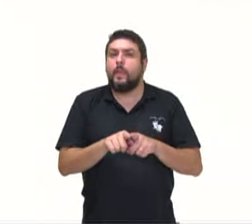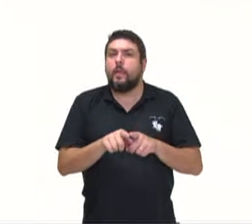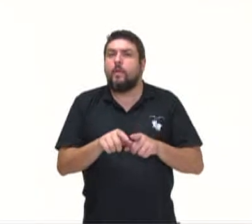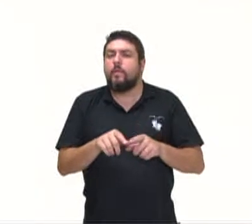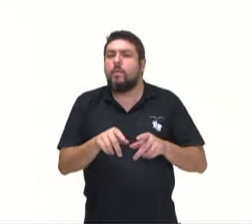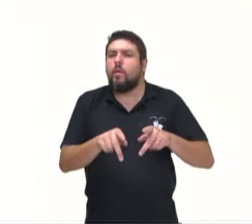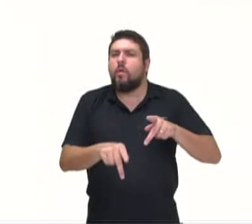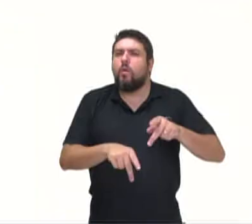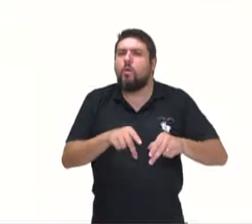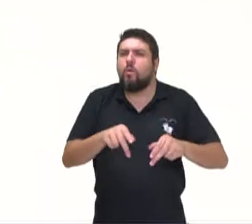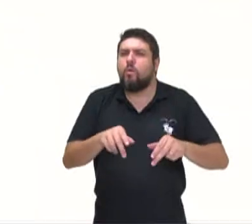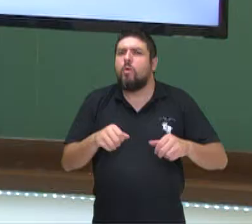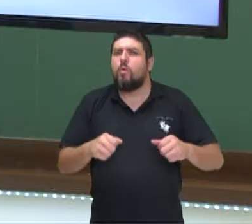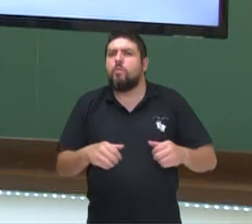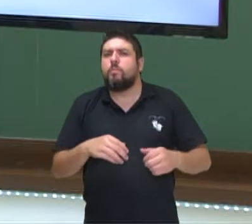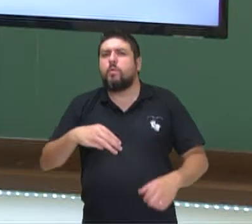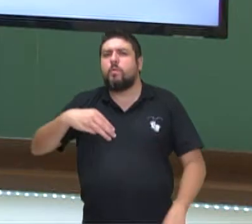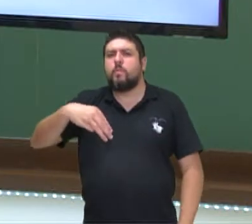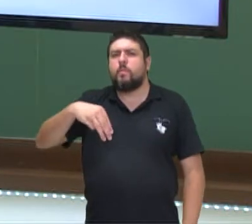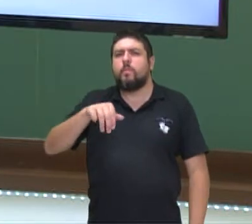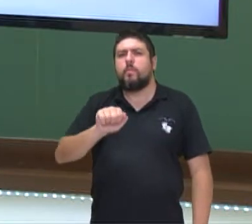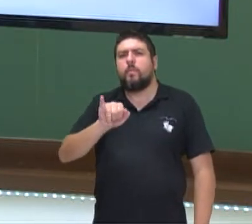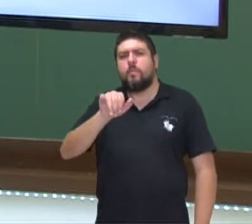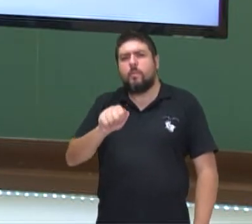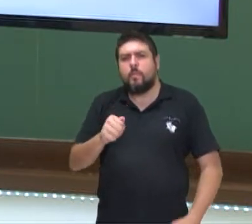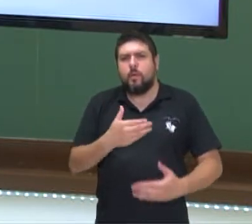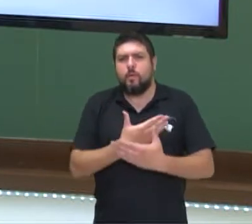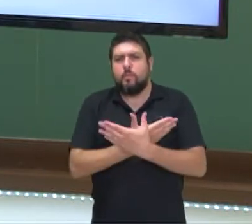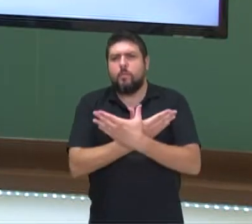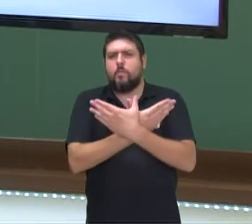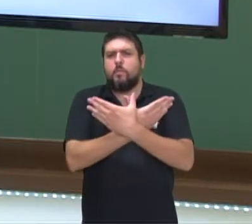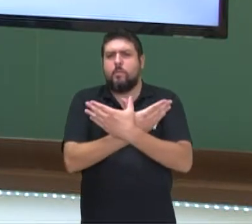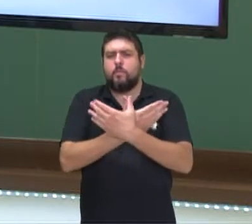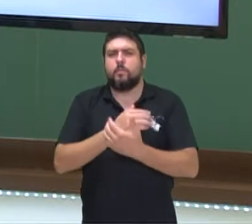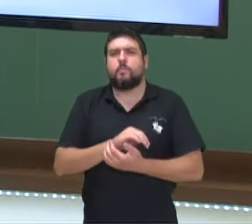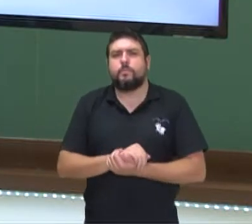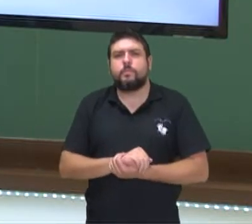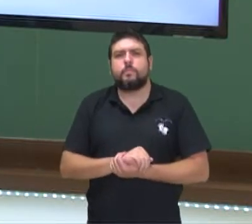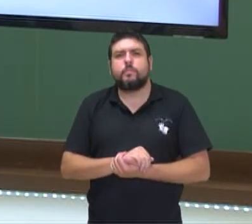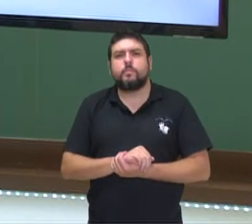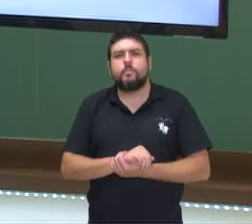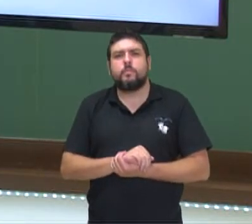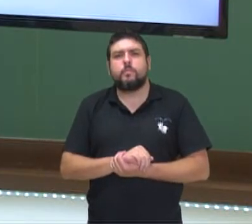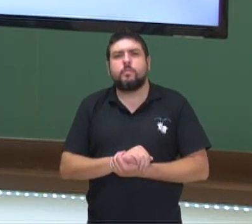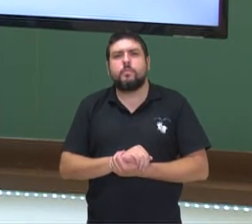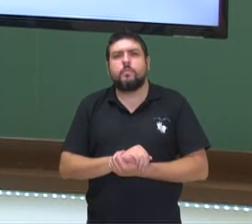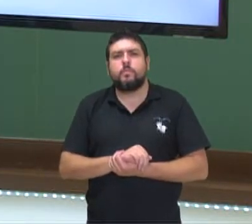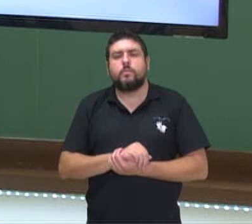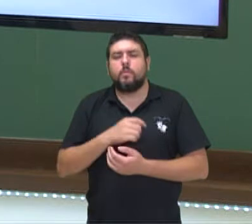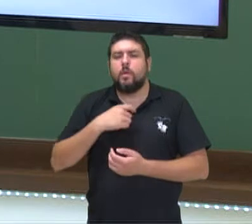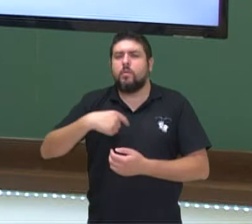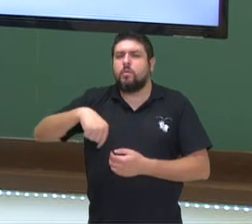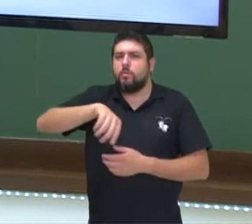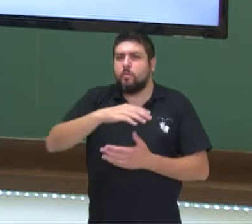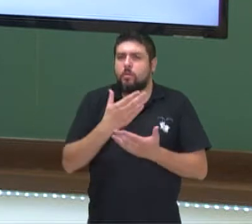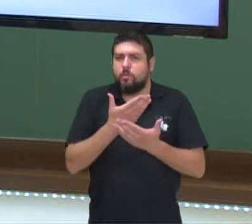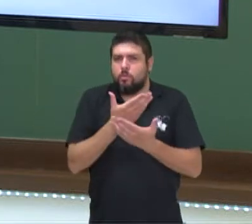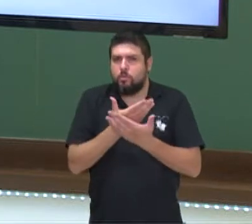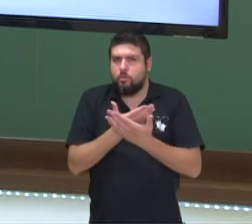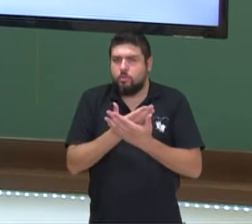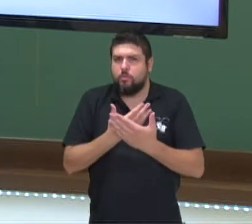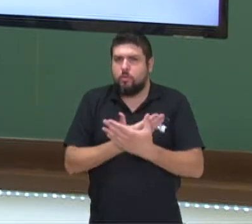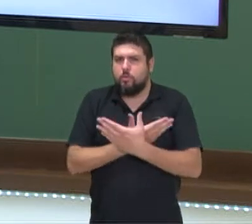se destacar neste cenário, Então, a gente quando estuda os povos que habitavam a América antes